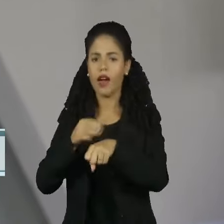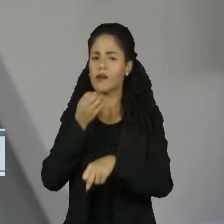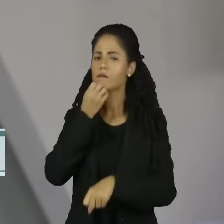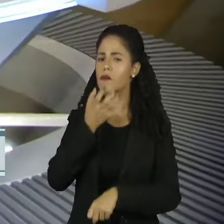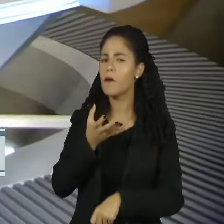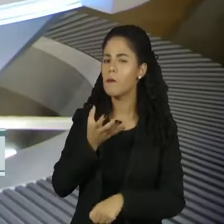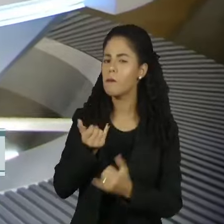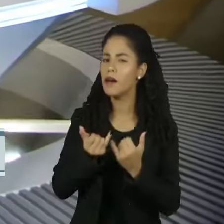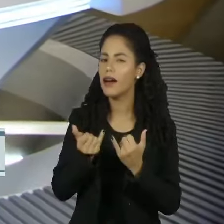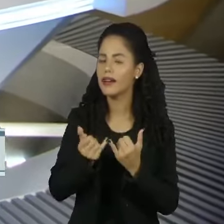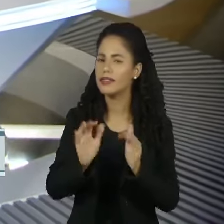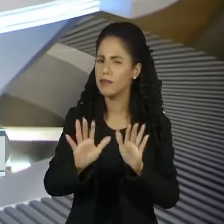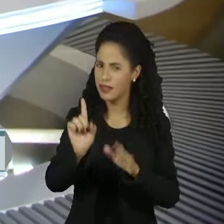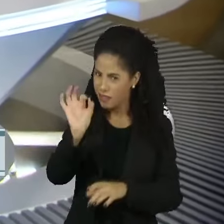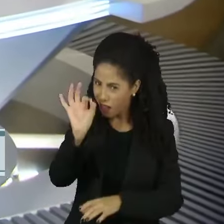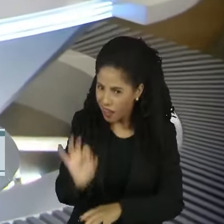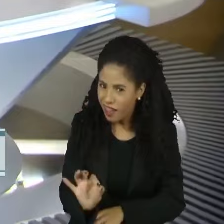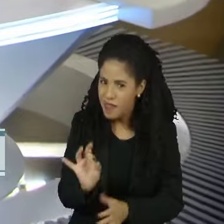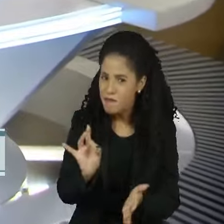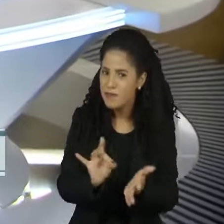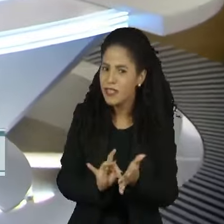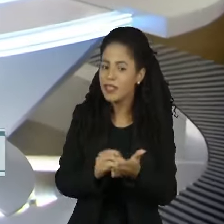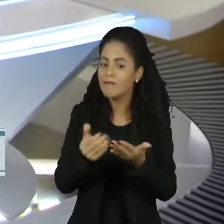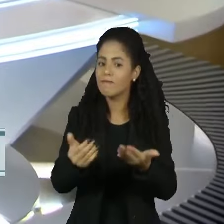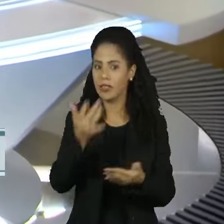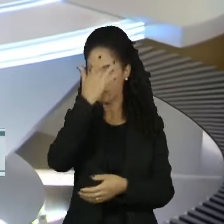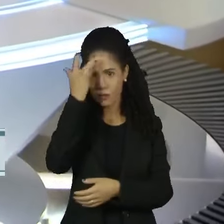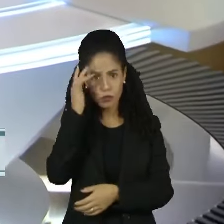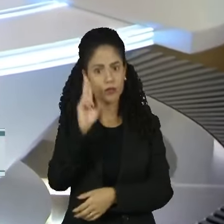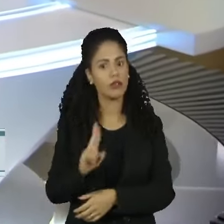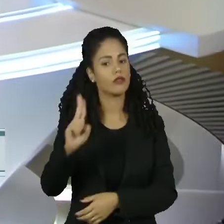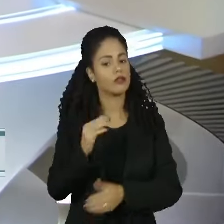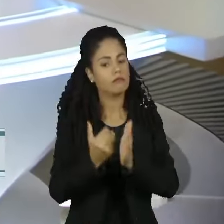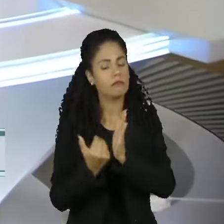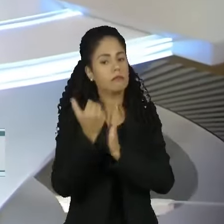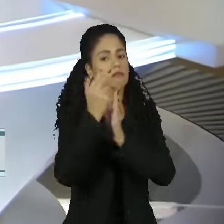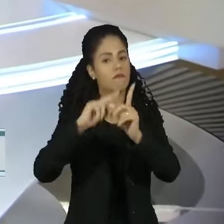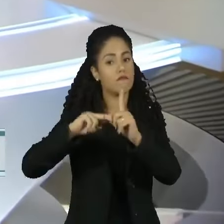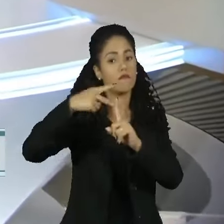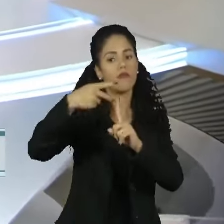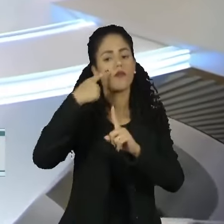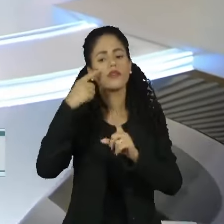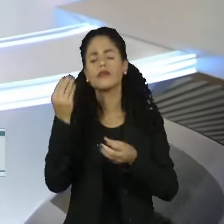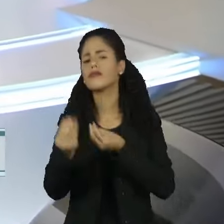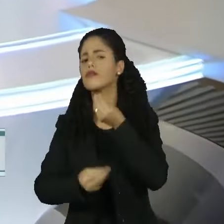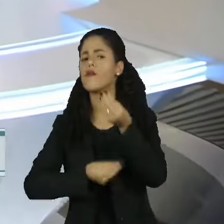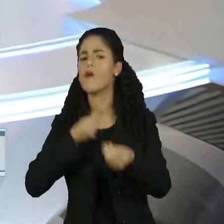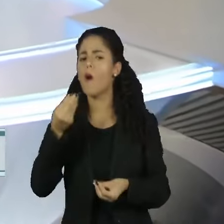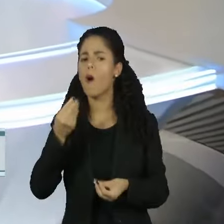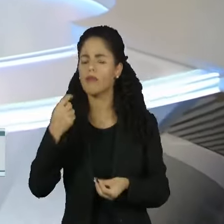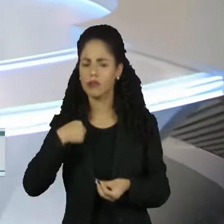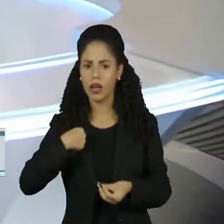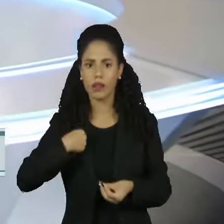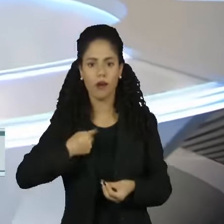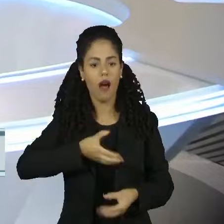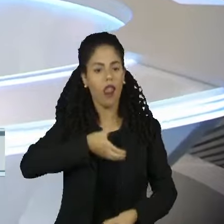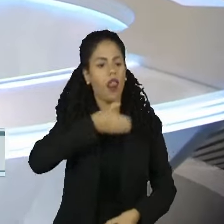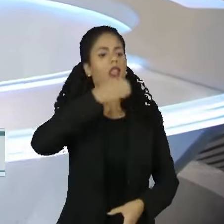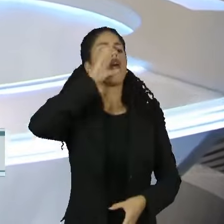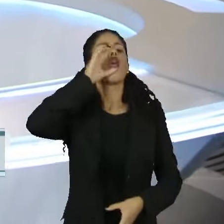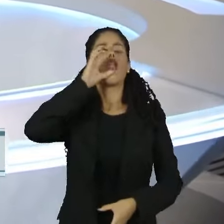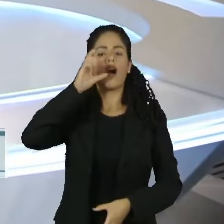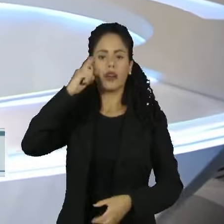negócio. Por isso, o consumo está em alta, mas duas pesquisas internacionais apontam a relação desse consumo com